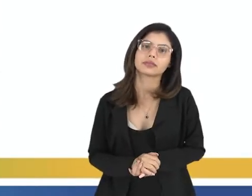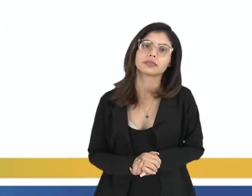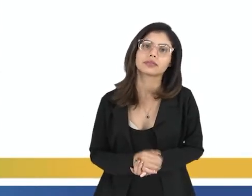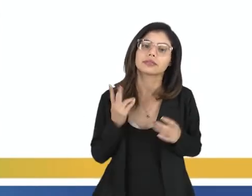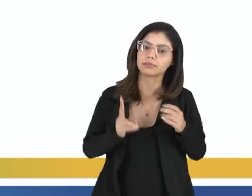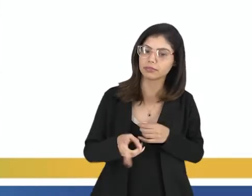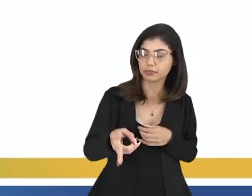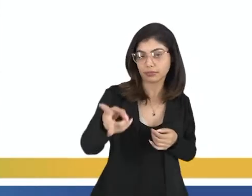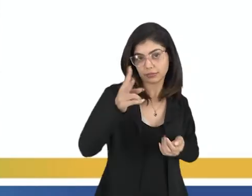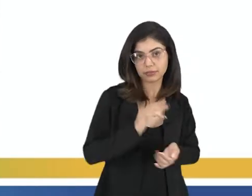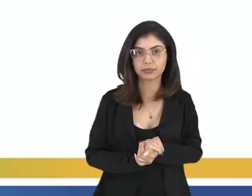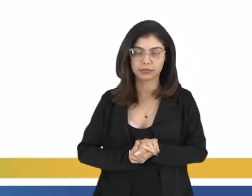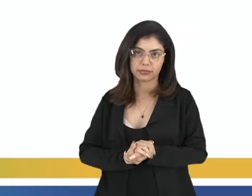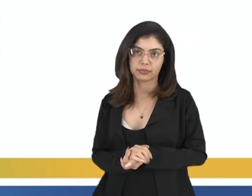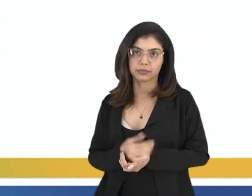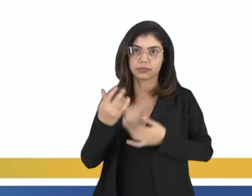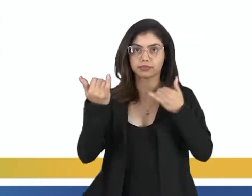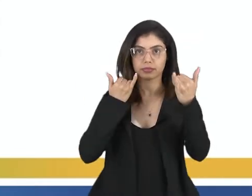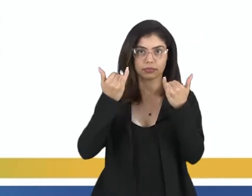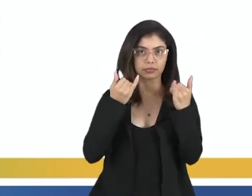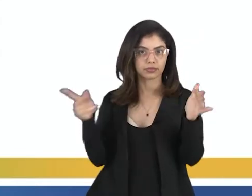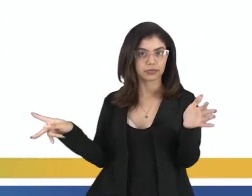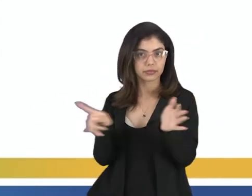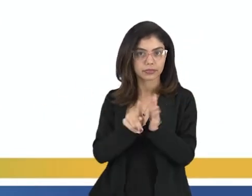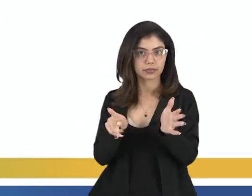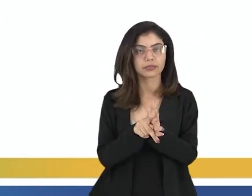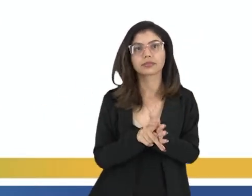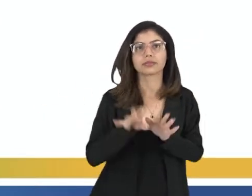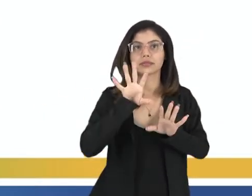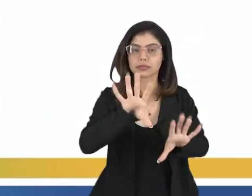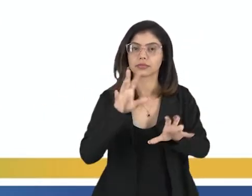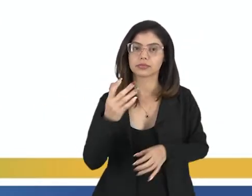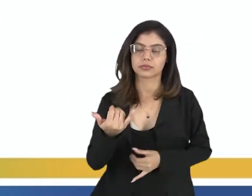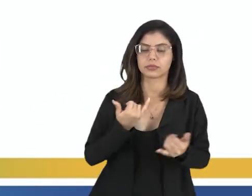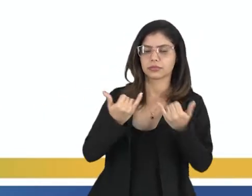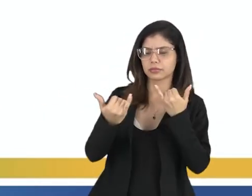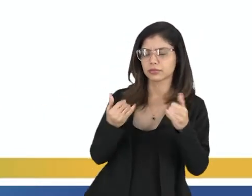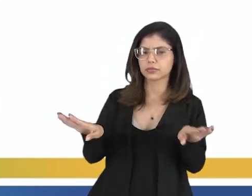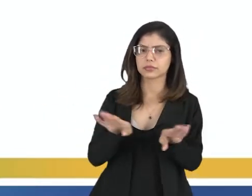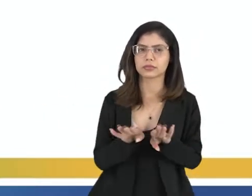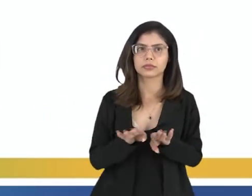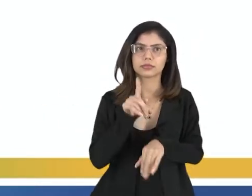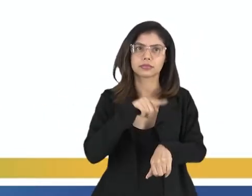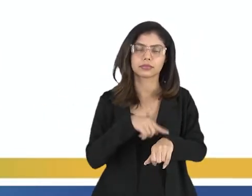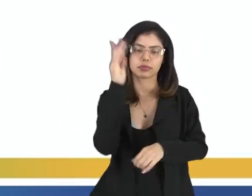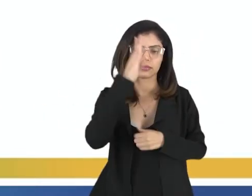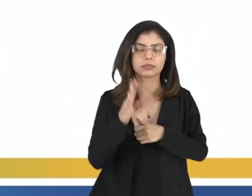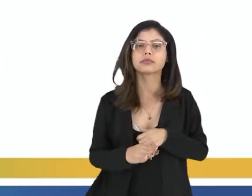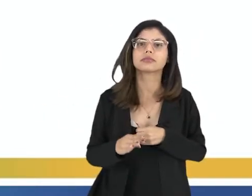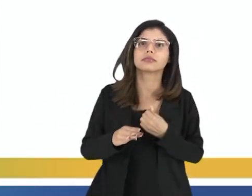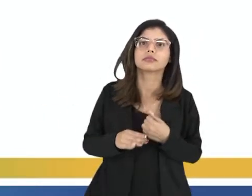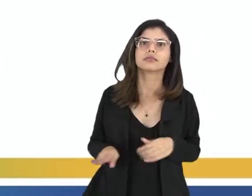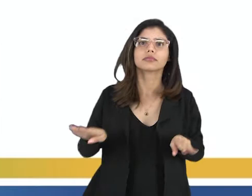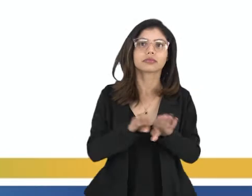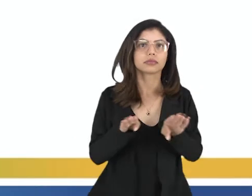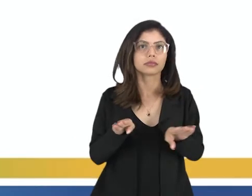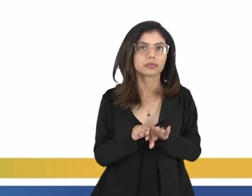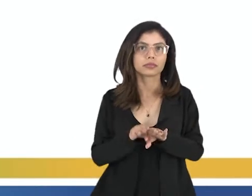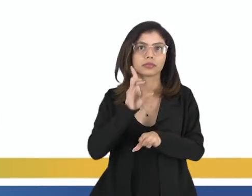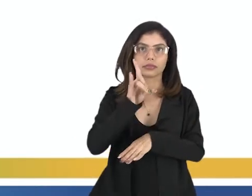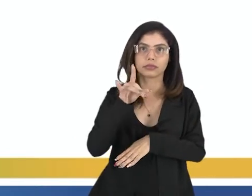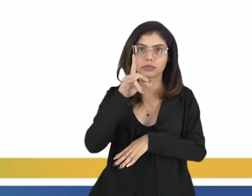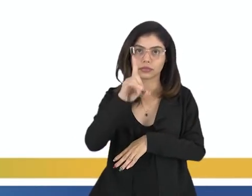uma continuação, né? Desse programa oficial. Só que esse programa Hora do Brasil aí, ele era controlado pelo DIP, né? Que era